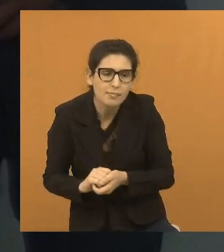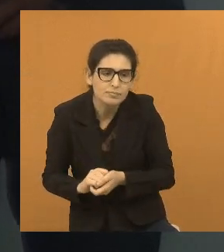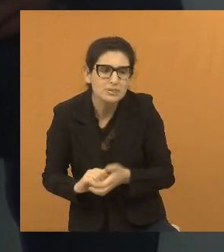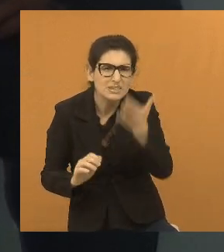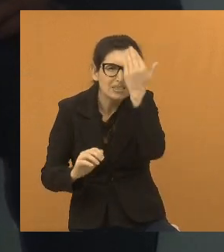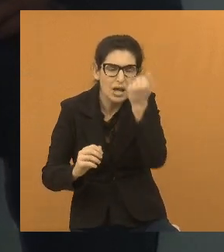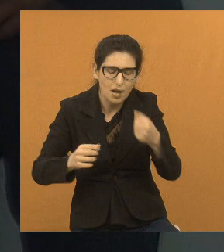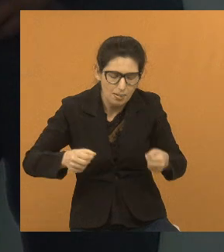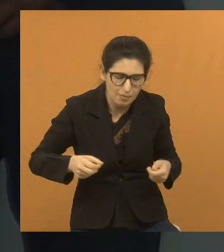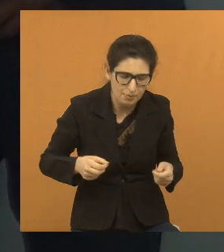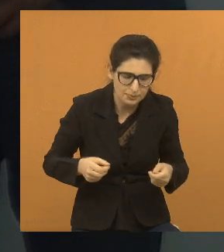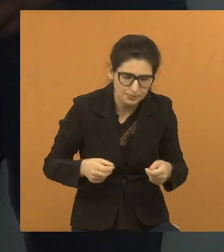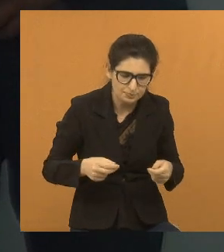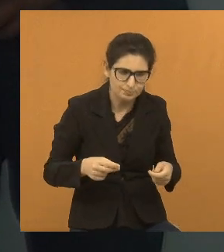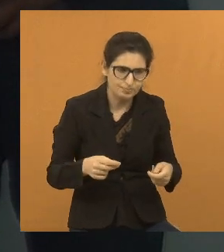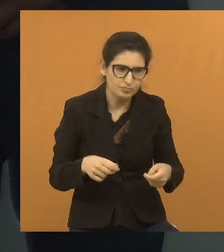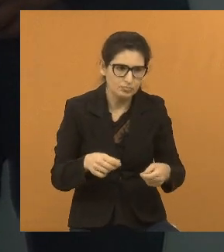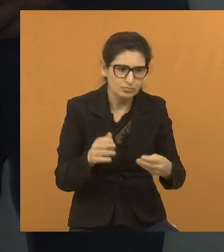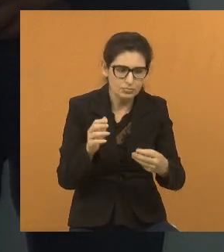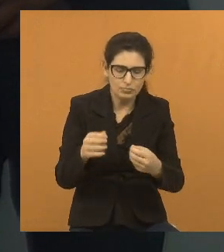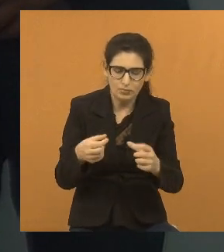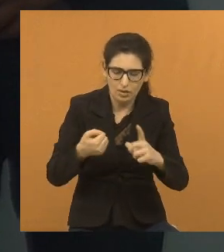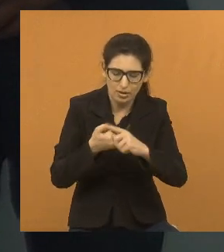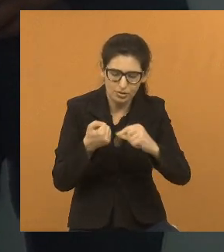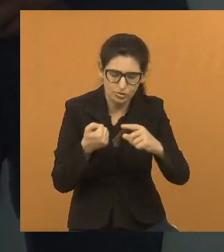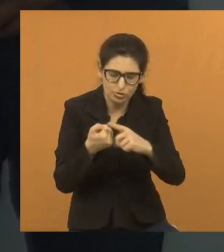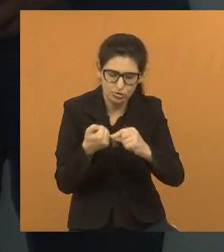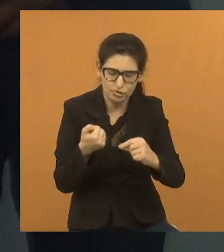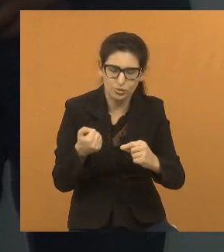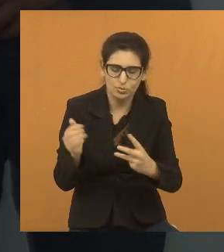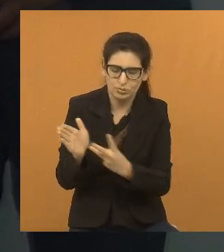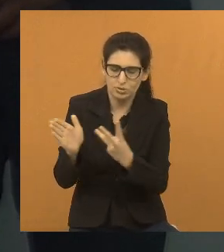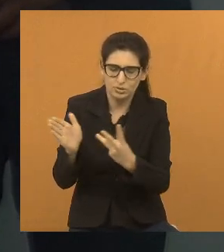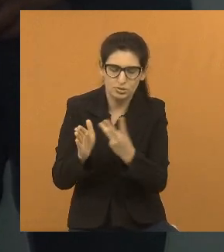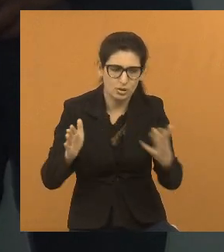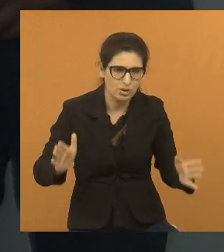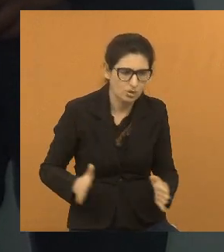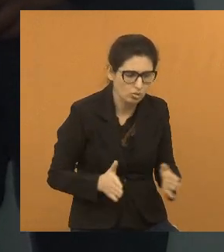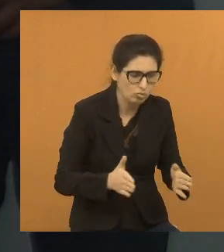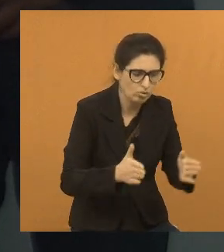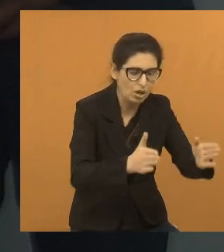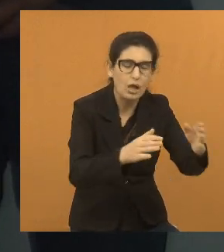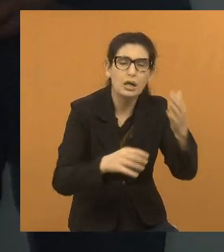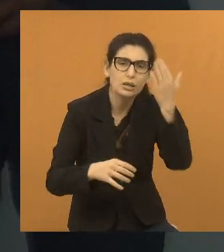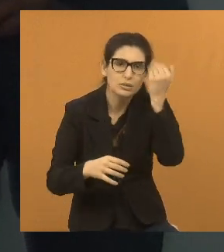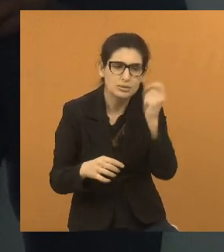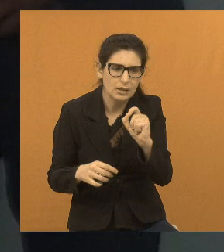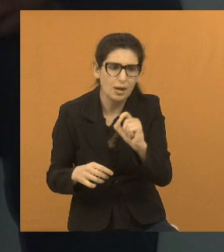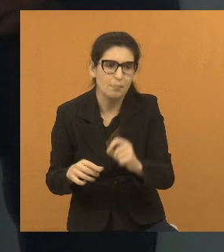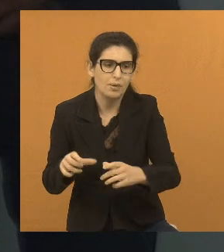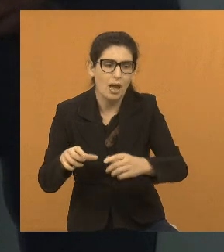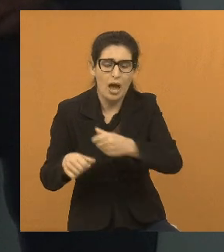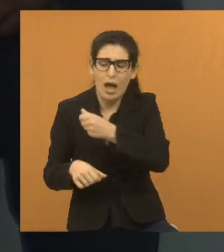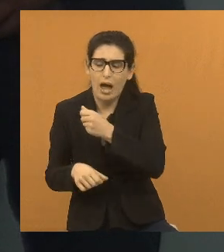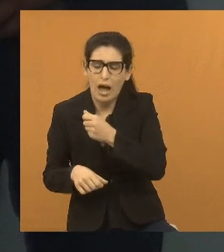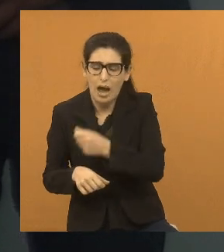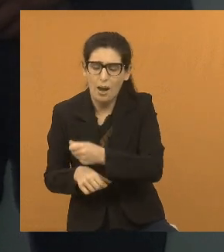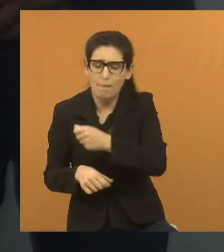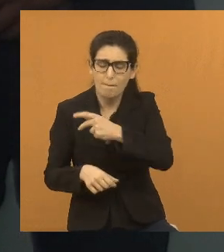que fala o artigo 3º do Código Florestal, ele diz que a faixa de APP ela